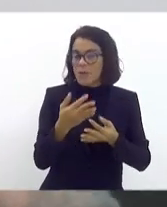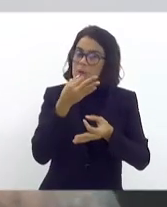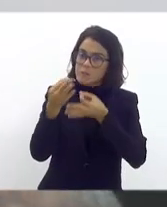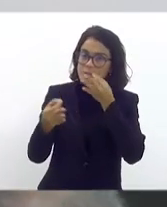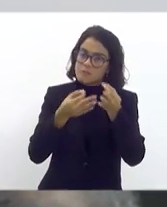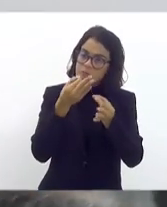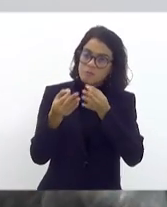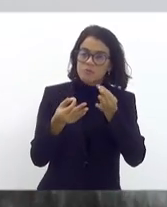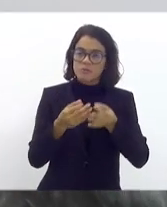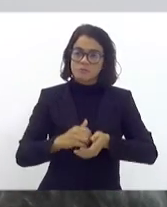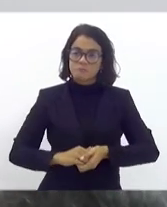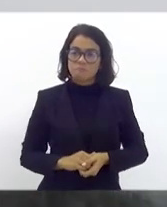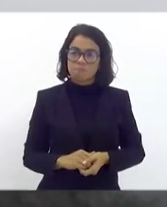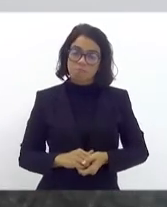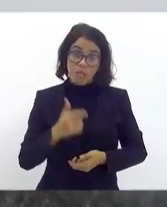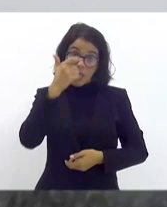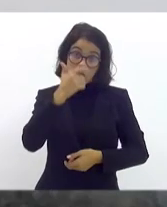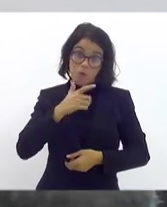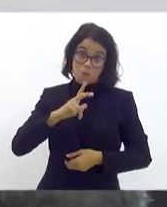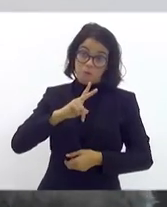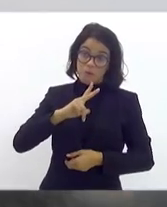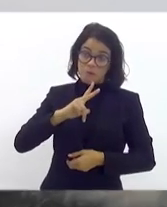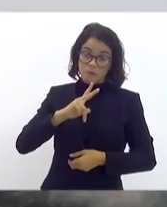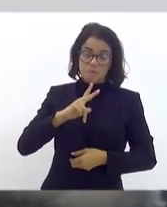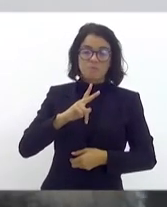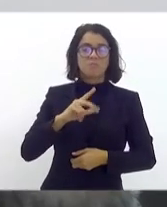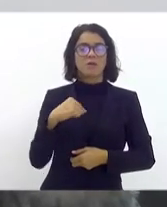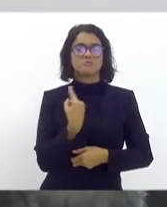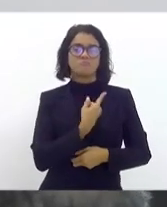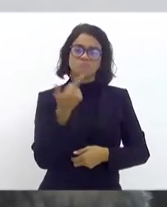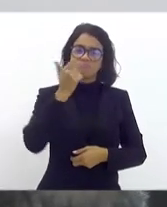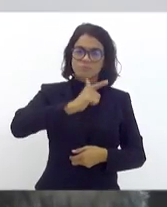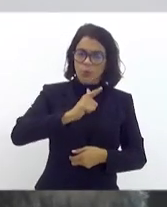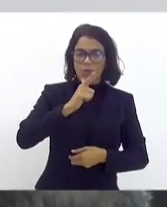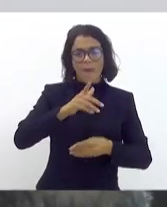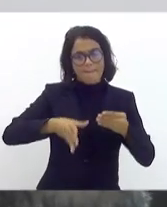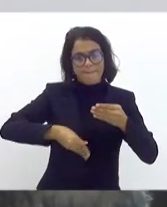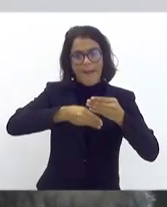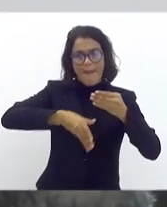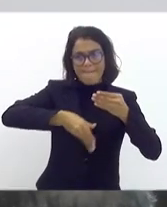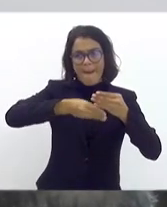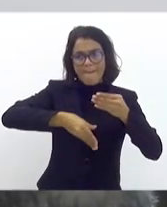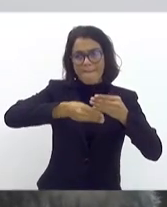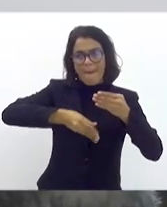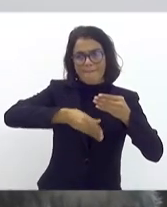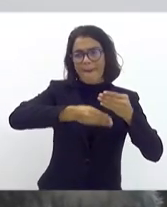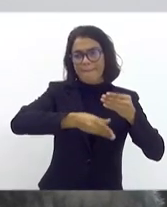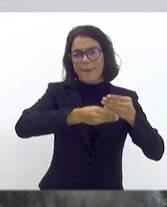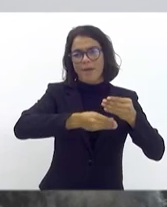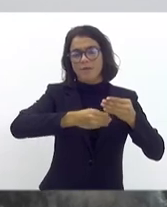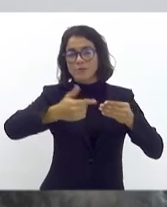sugestão que eu faria para que a gente pudesse incrementar